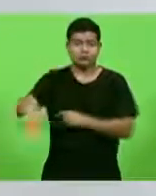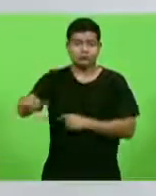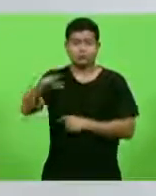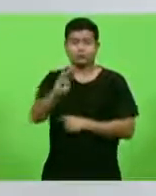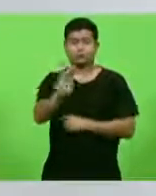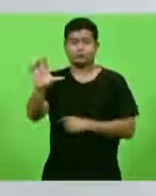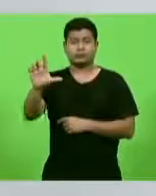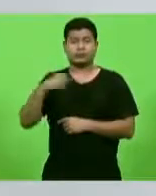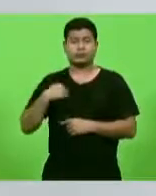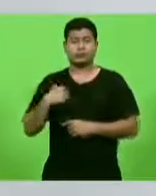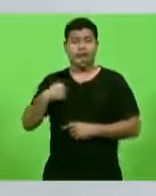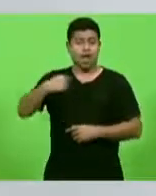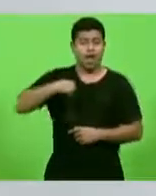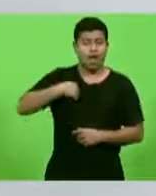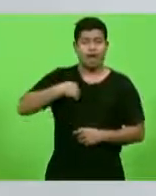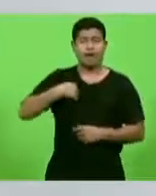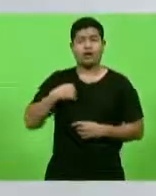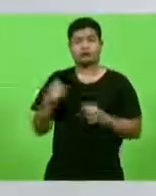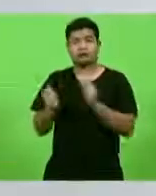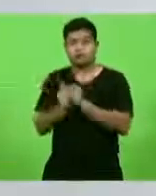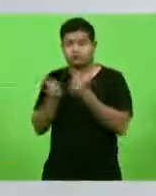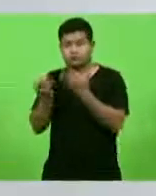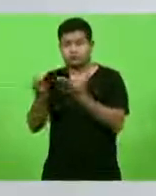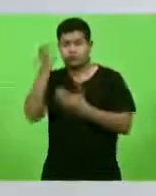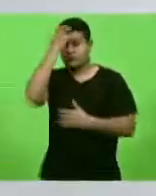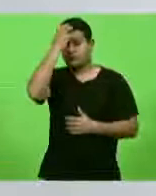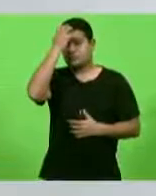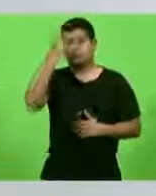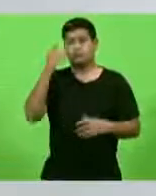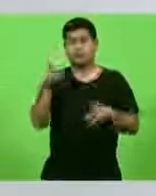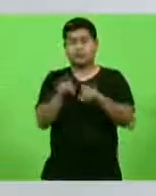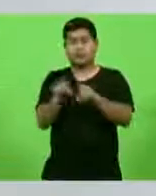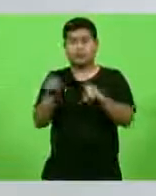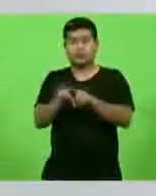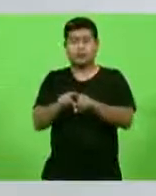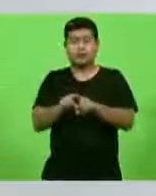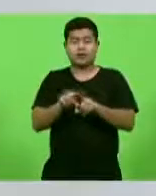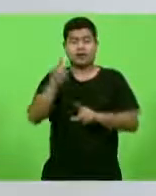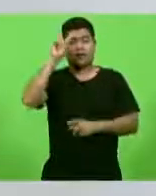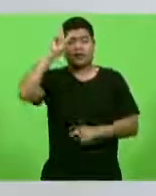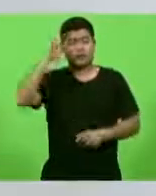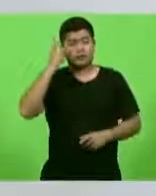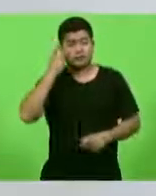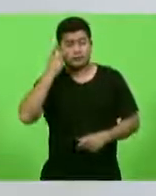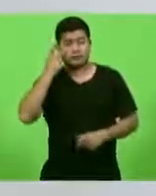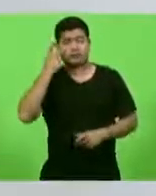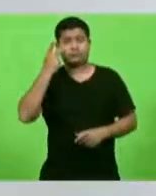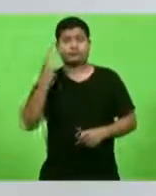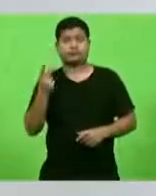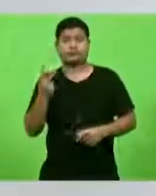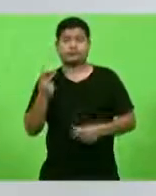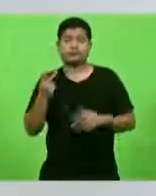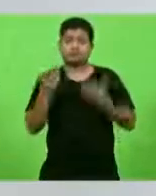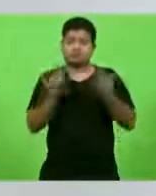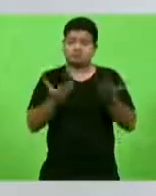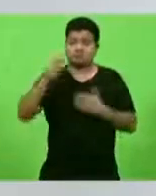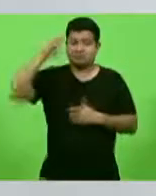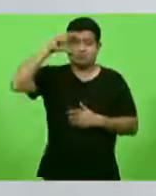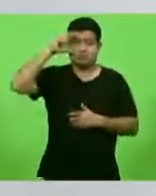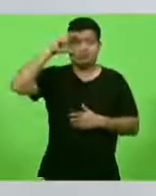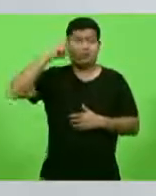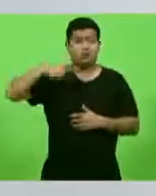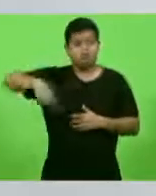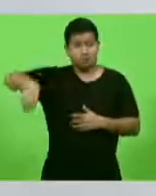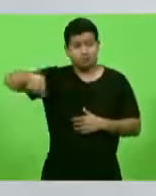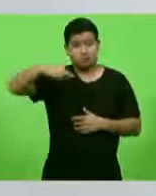E os deputados da nossa cidade, eu acredito que o deputado Ismael também conhece, deputado Milton Robos, o próprio deputado Alba,